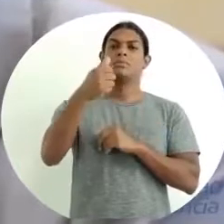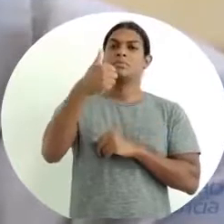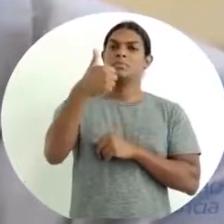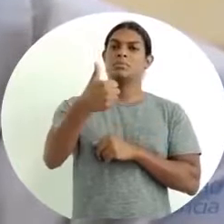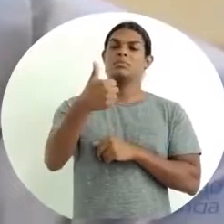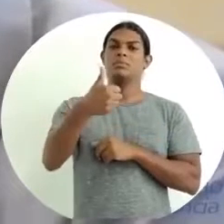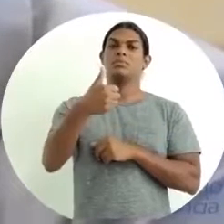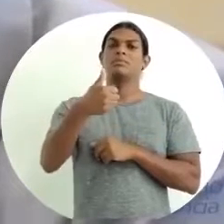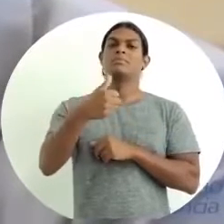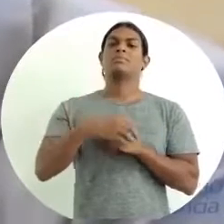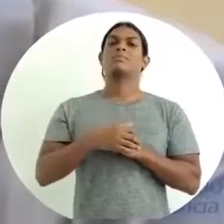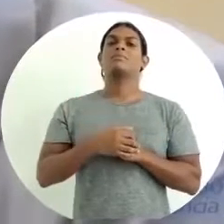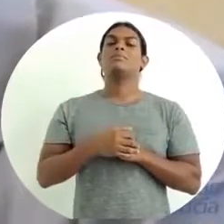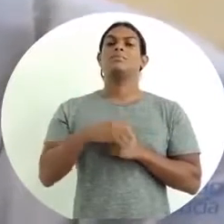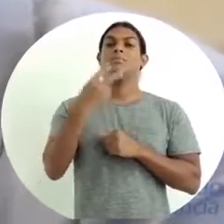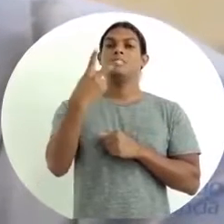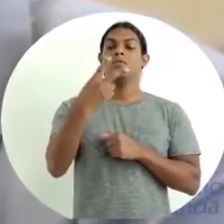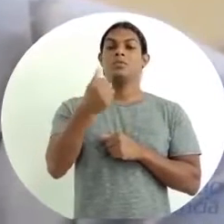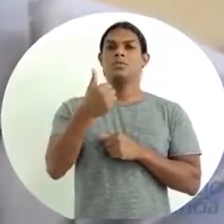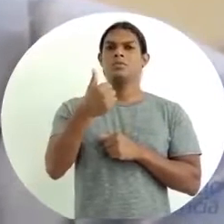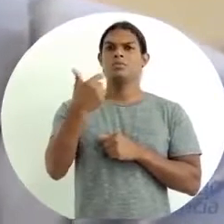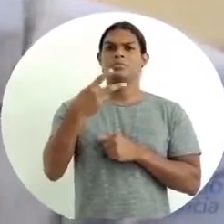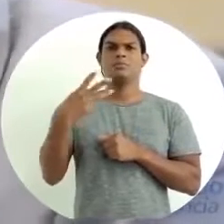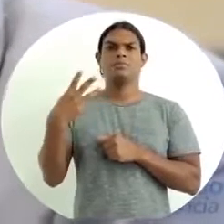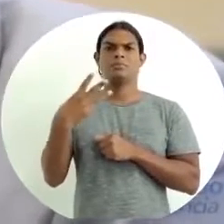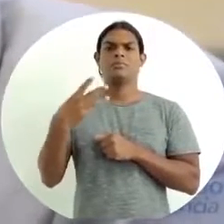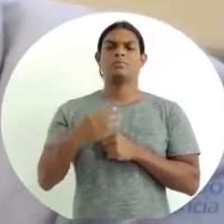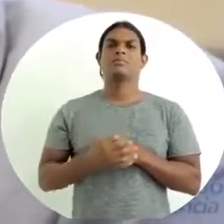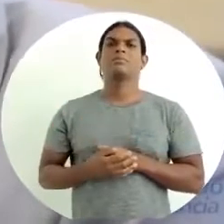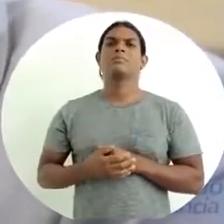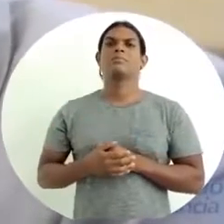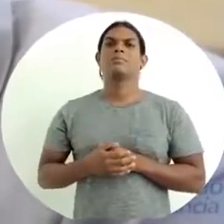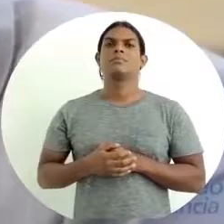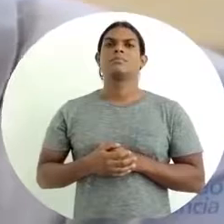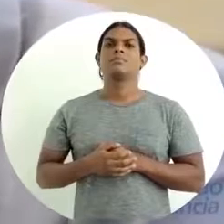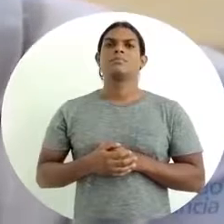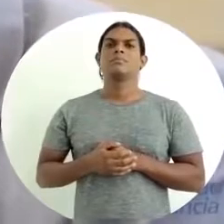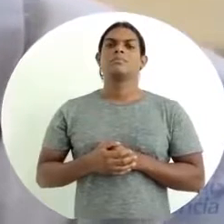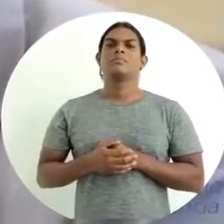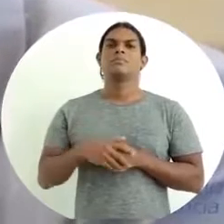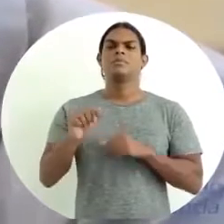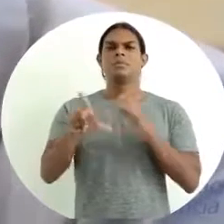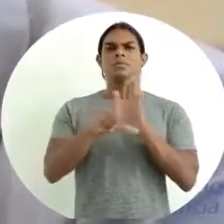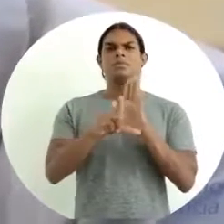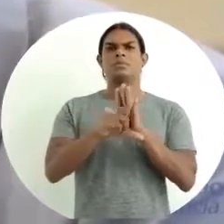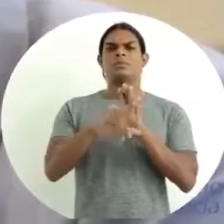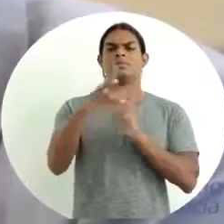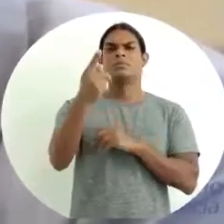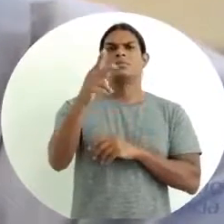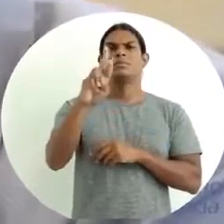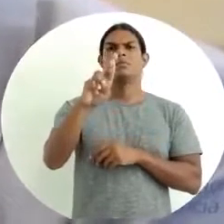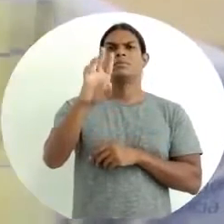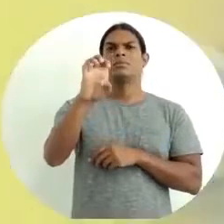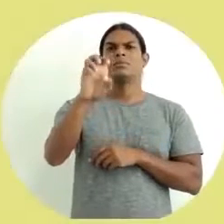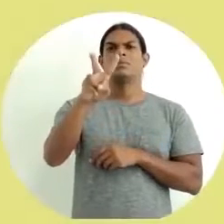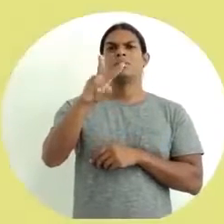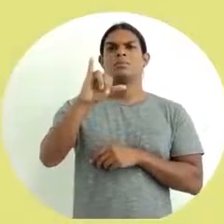a lei que fala sobre a Previdência Social. Esta lei de Previdência Social nos diz logo no artigo